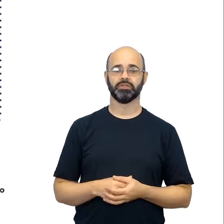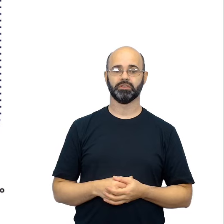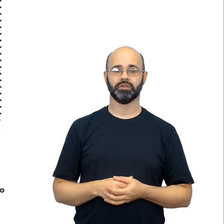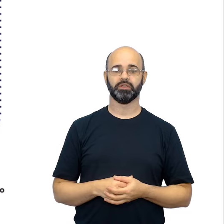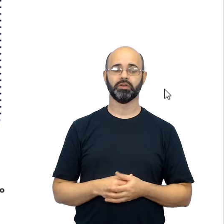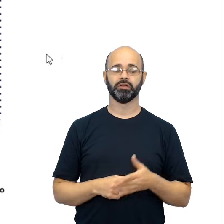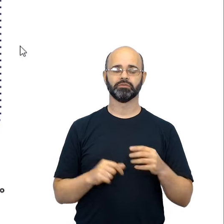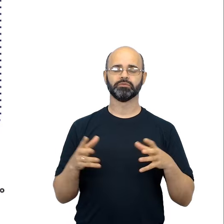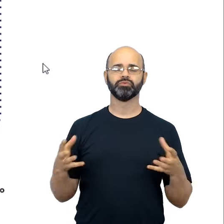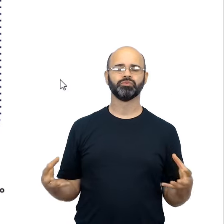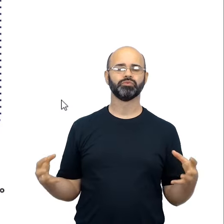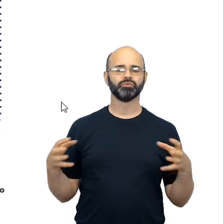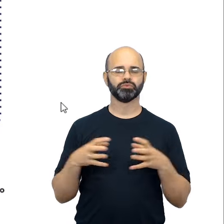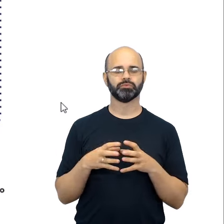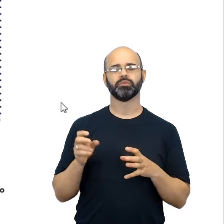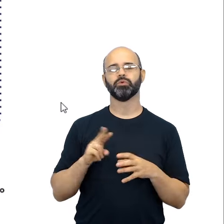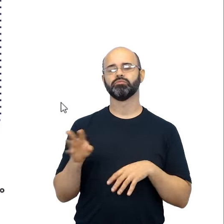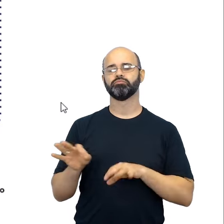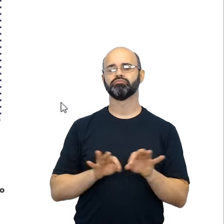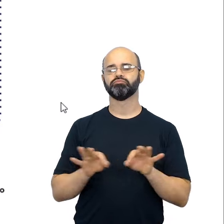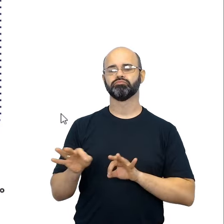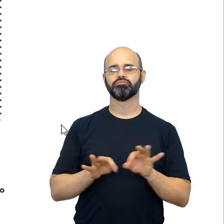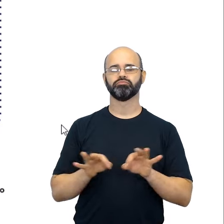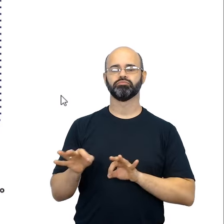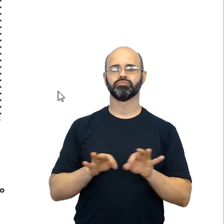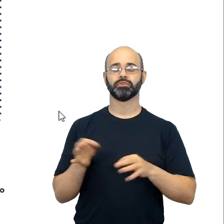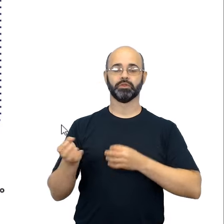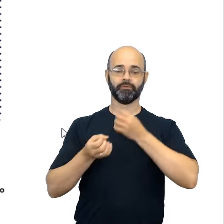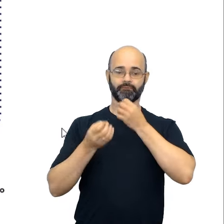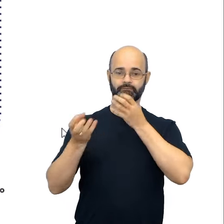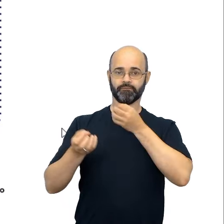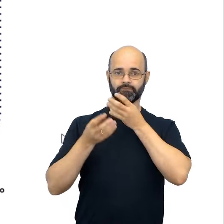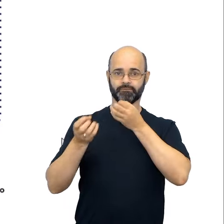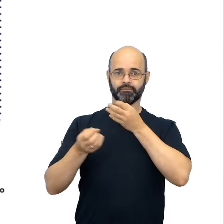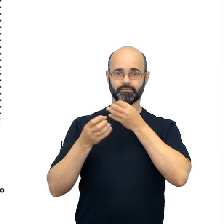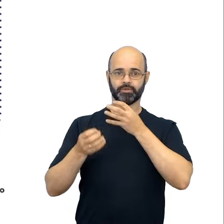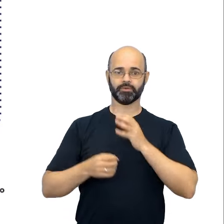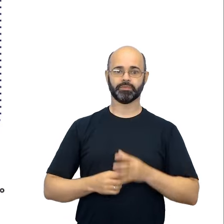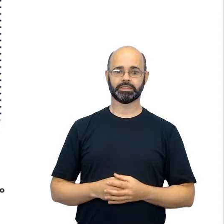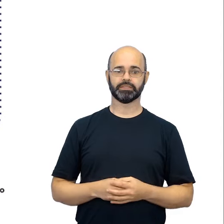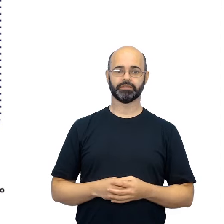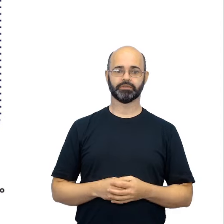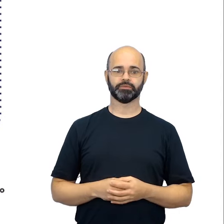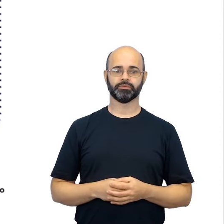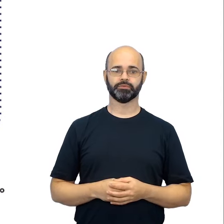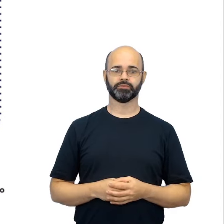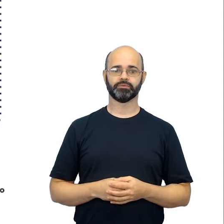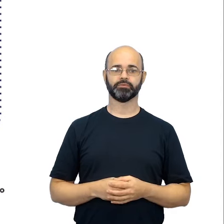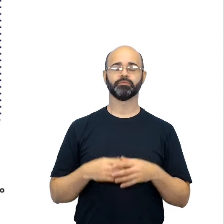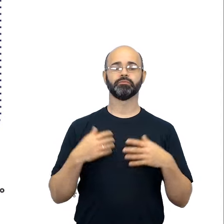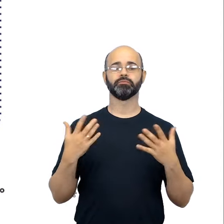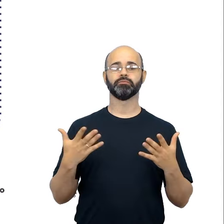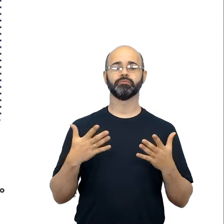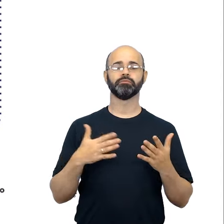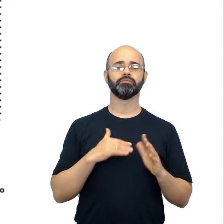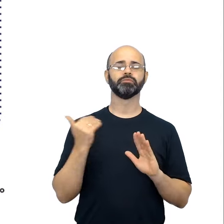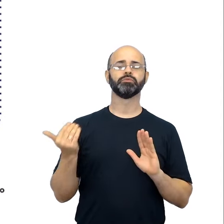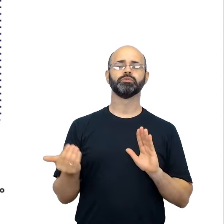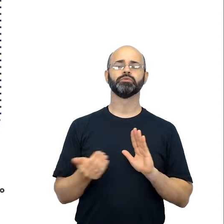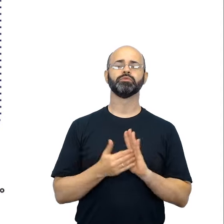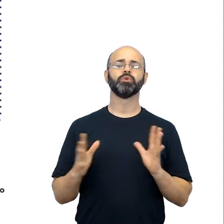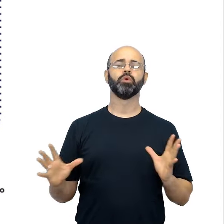para agrupar ou organizar quantitativamente dados, considerando um total. Então, o círculo todo seria um